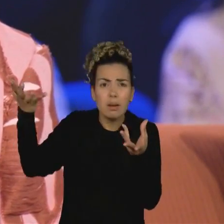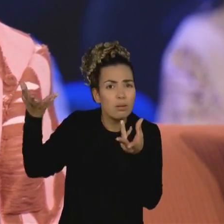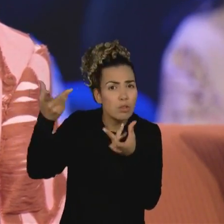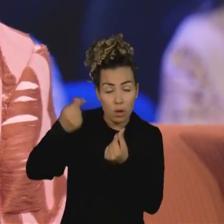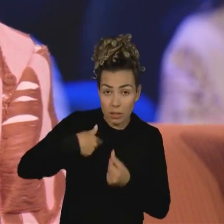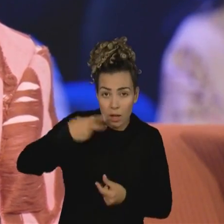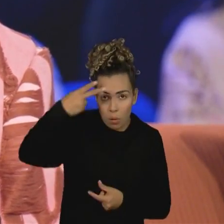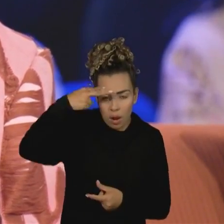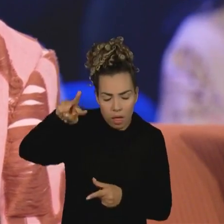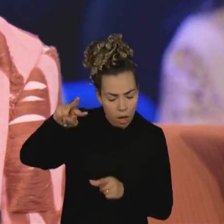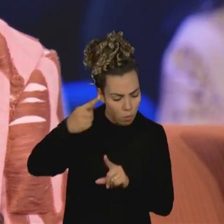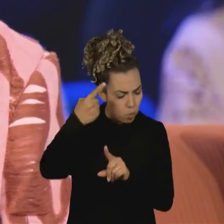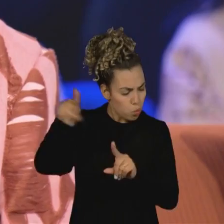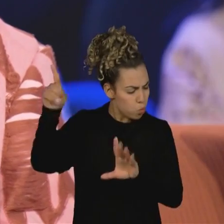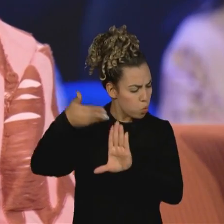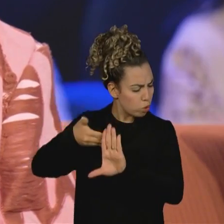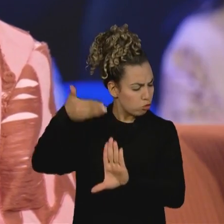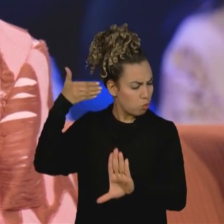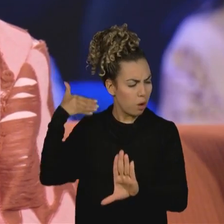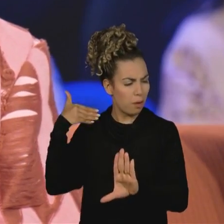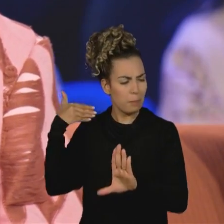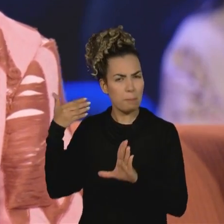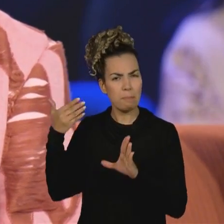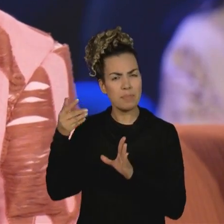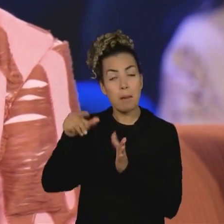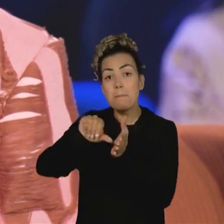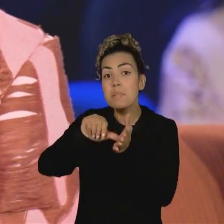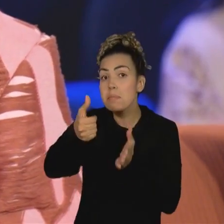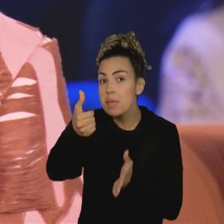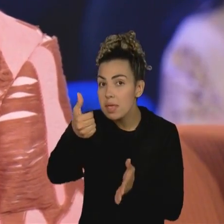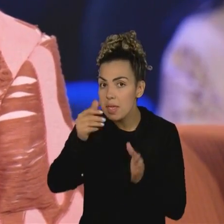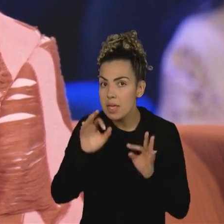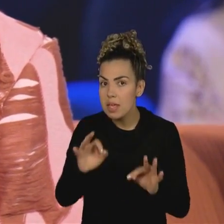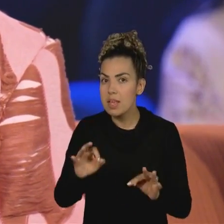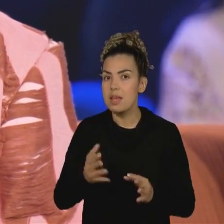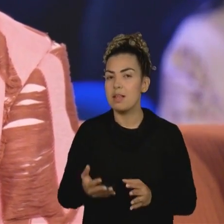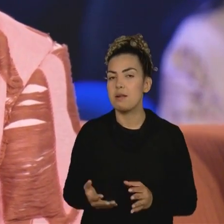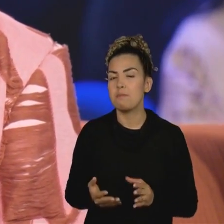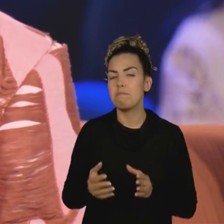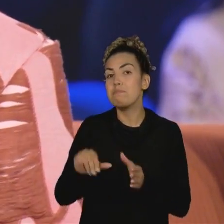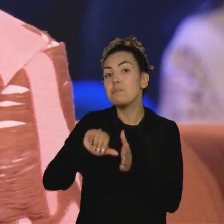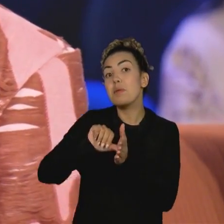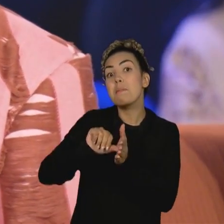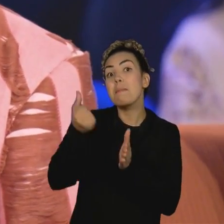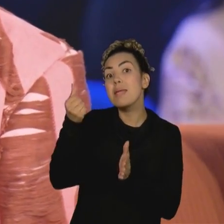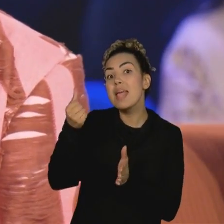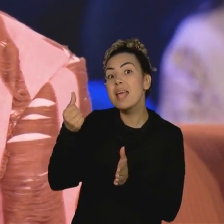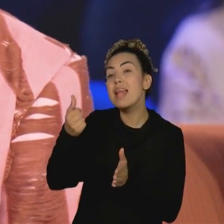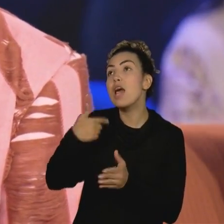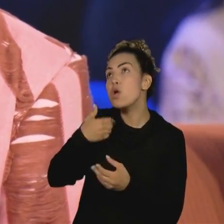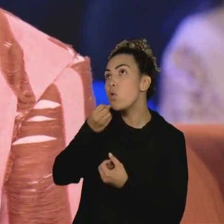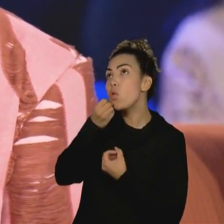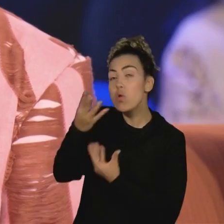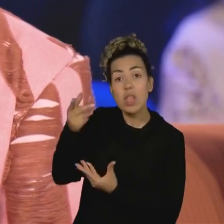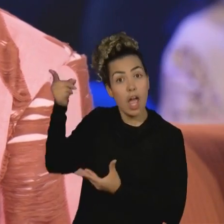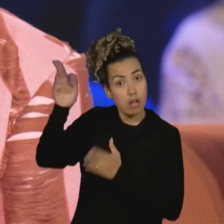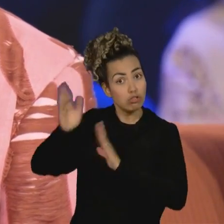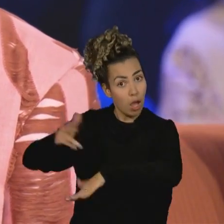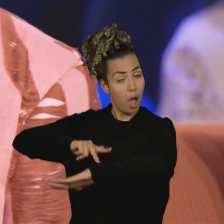que eu... A primeira vez que eu contei pra ela foi Miss